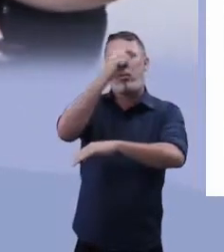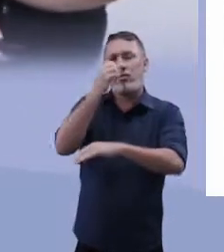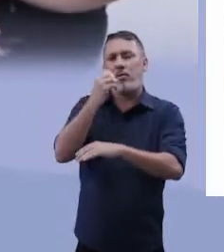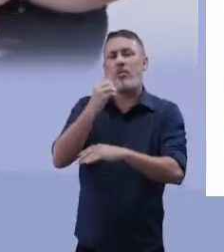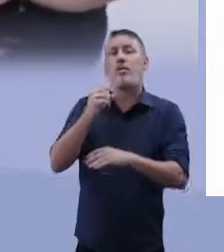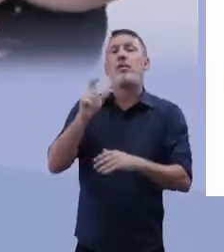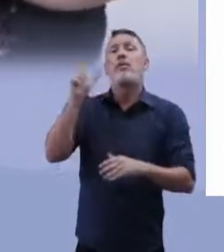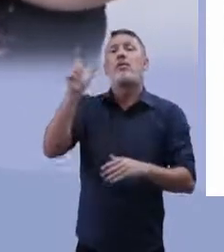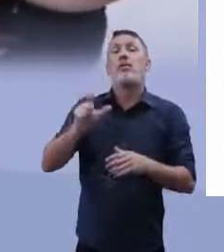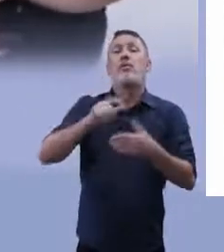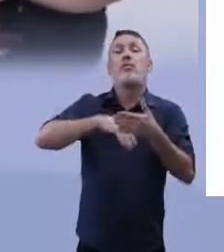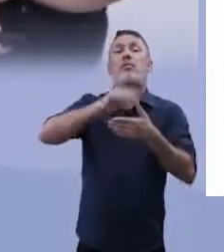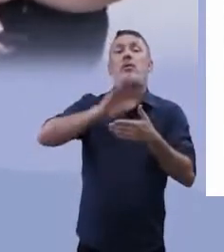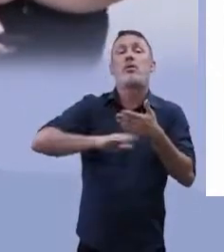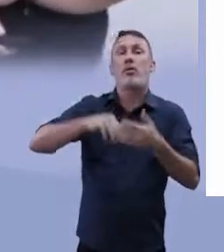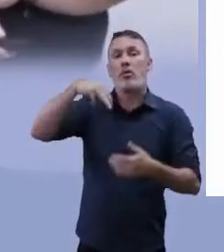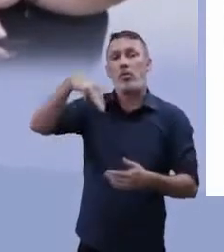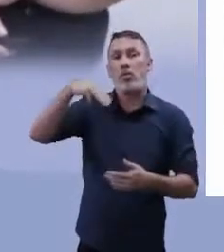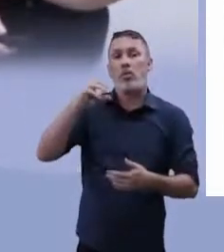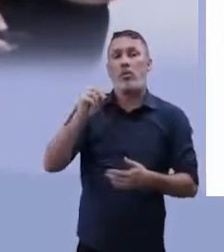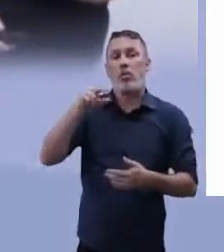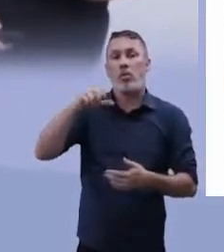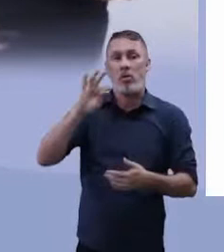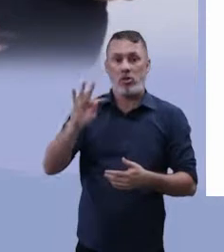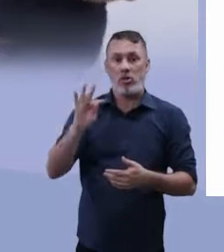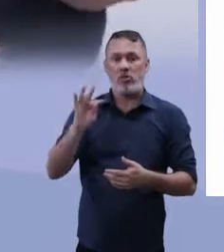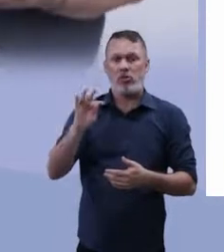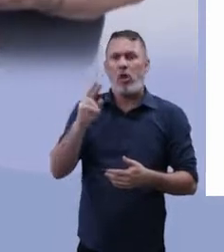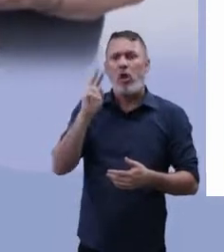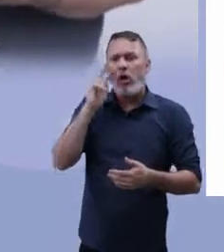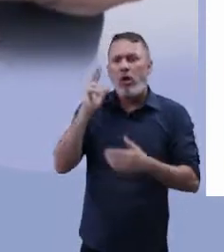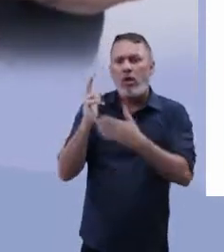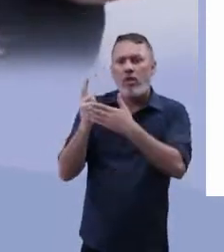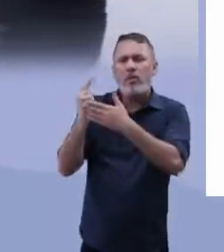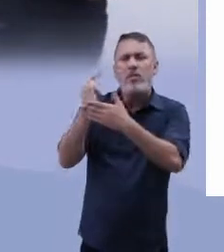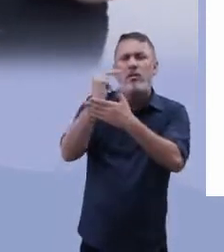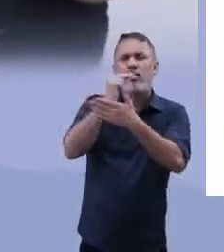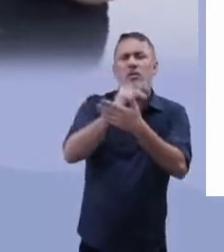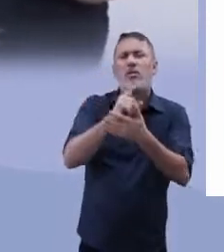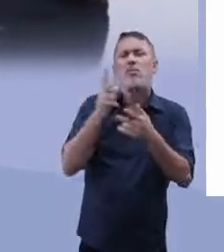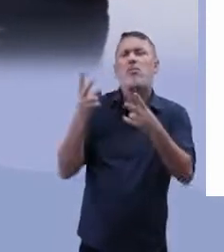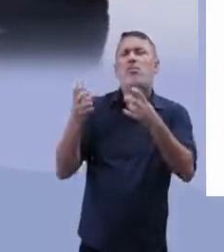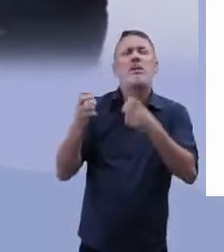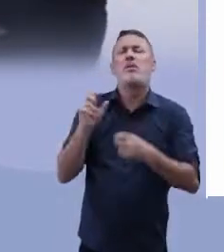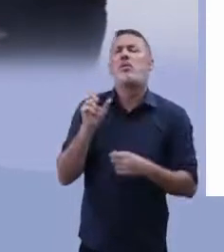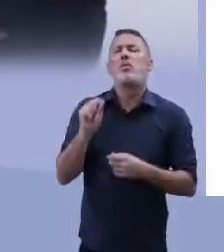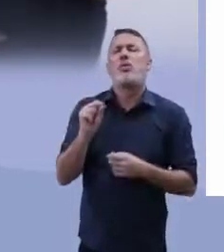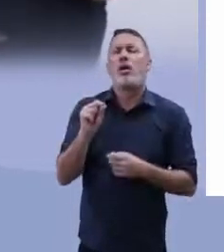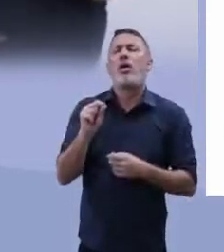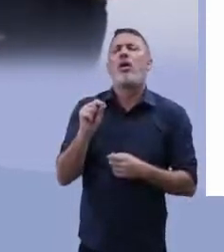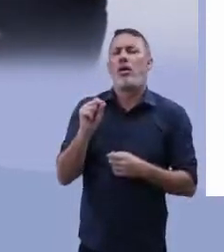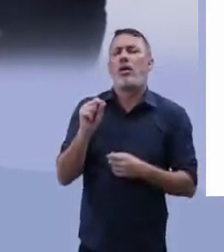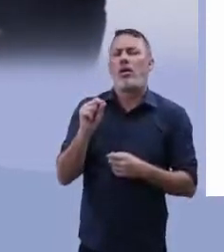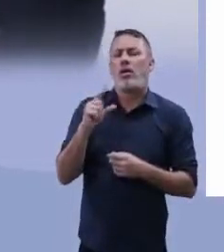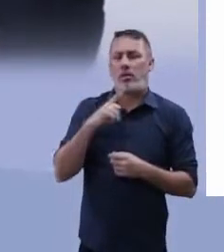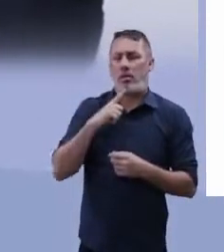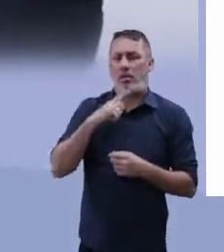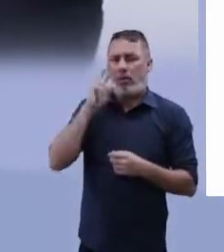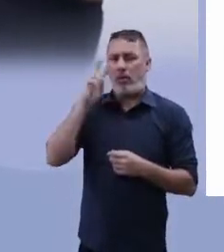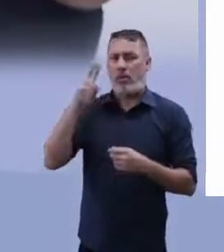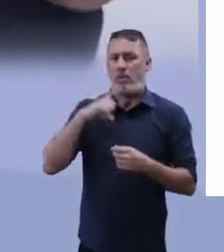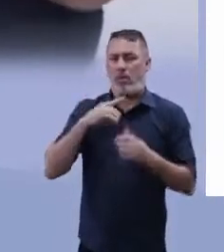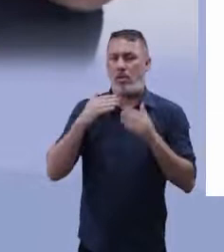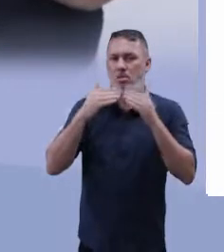Monet no ano de 1872. Note os contornos. Quando você olha a pintura, você observa que ali